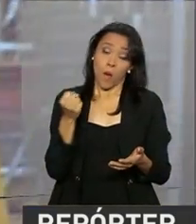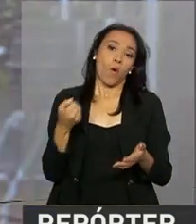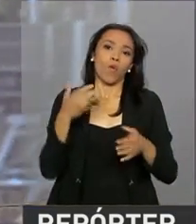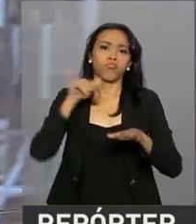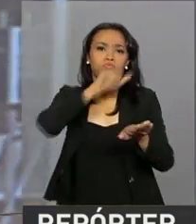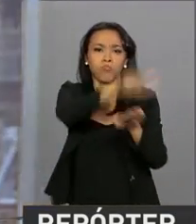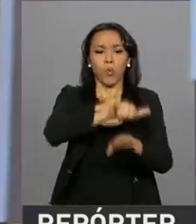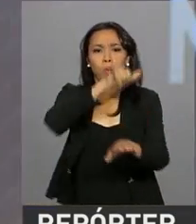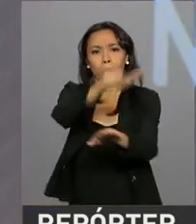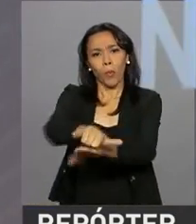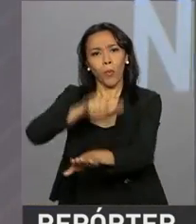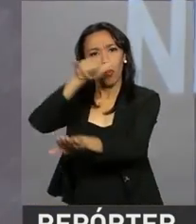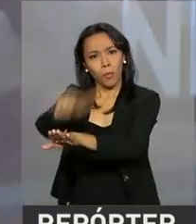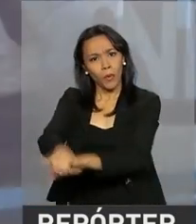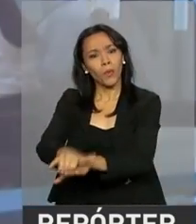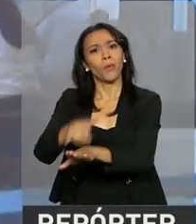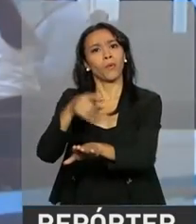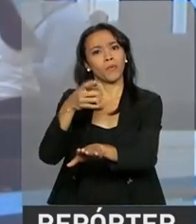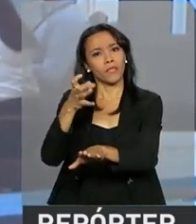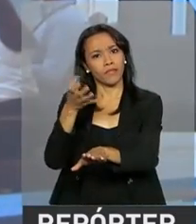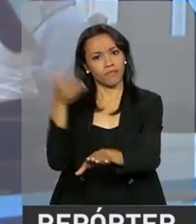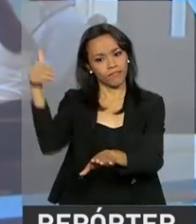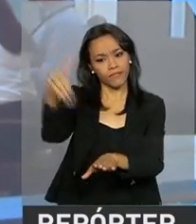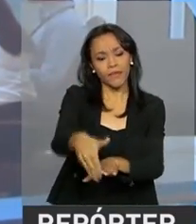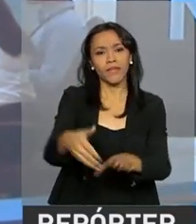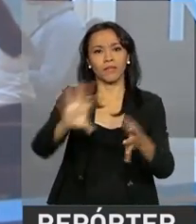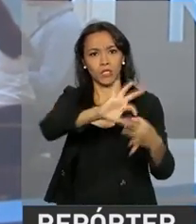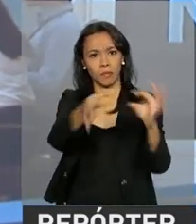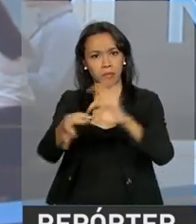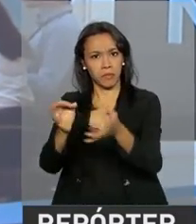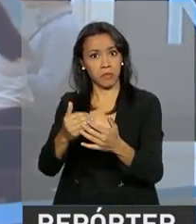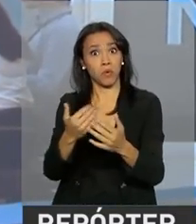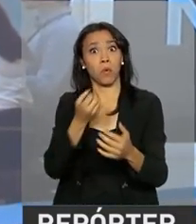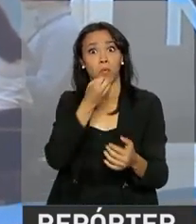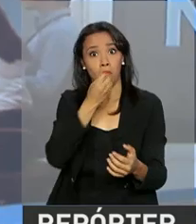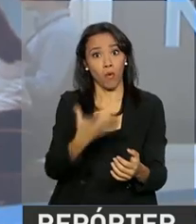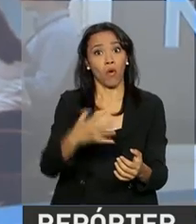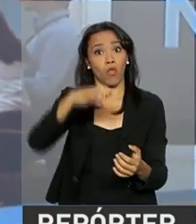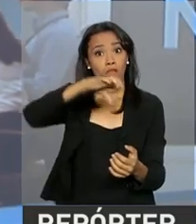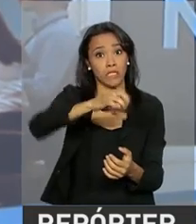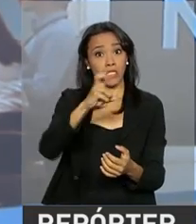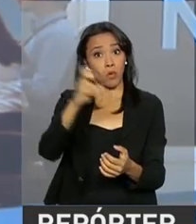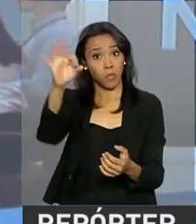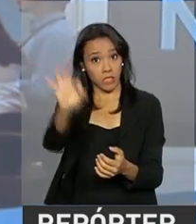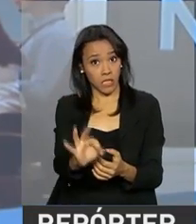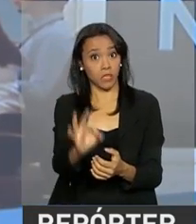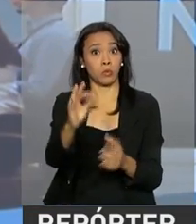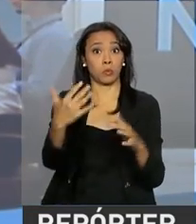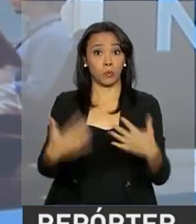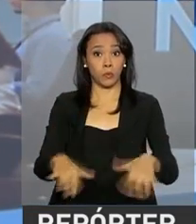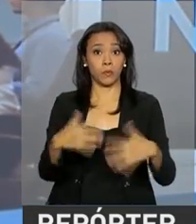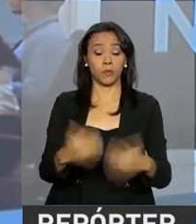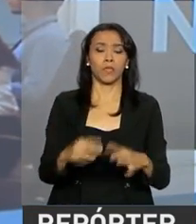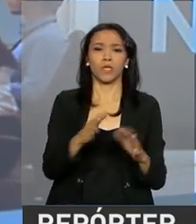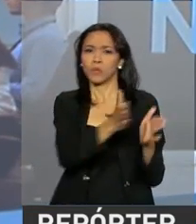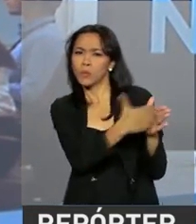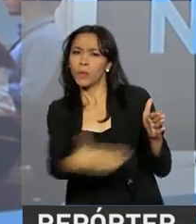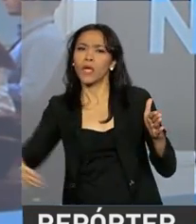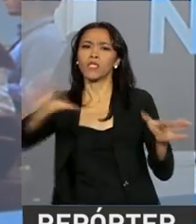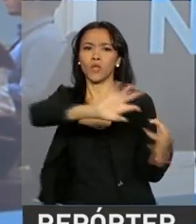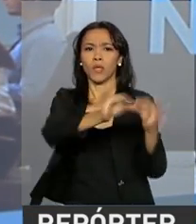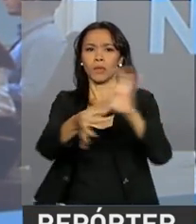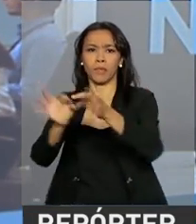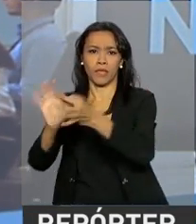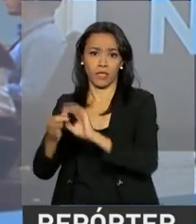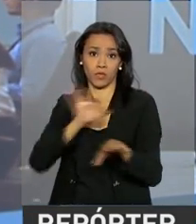recebem passageiros que acompanham os Jogos Olímpicos superou os 95%. Durante os primeiros dias das Olimpíadas, os